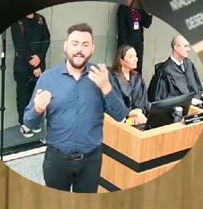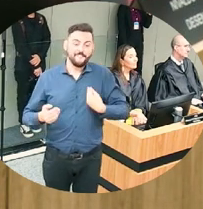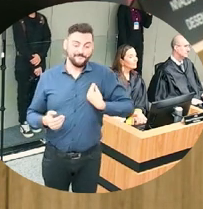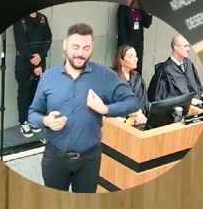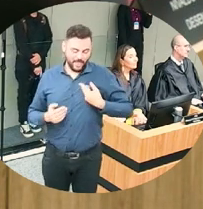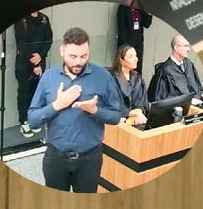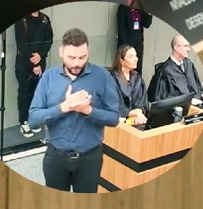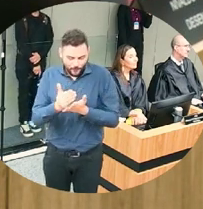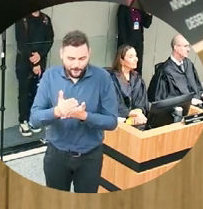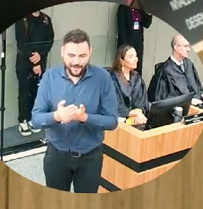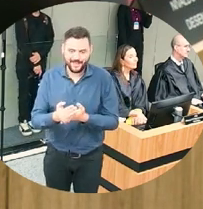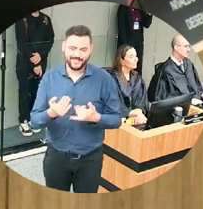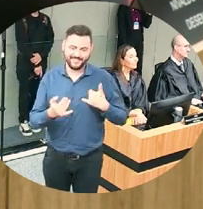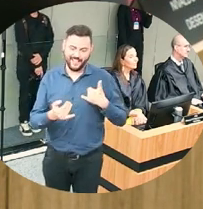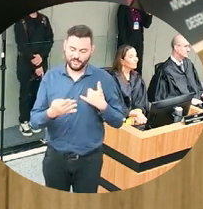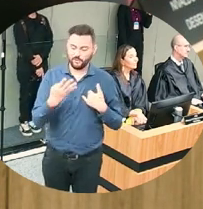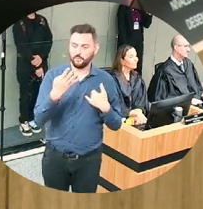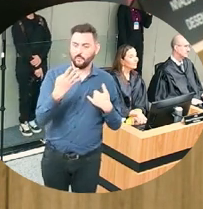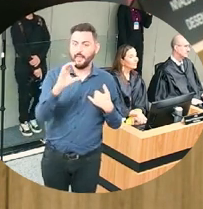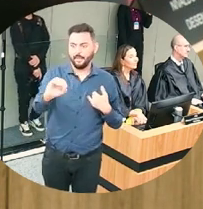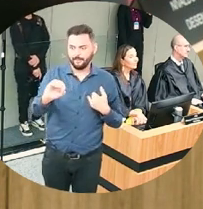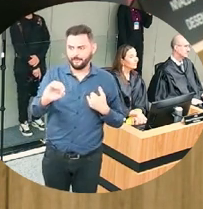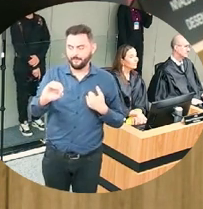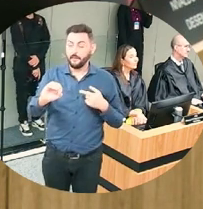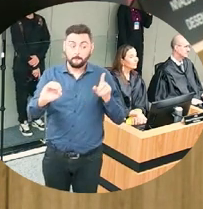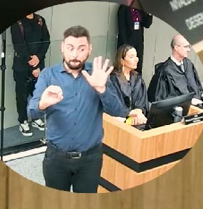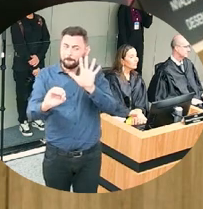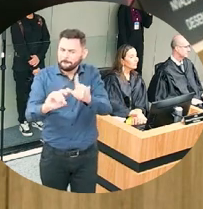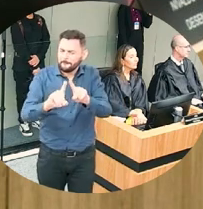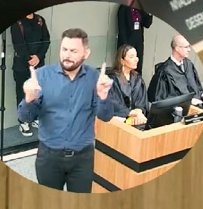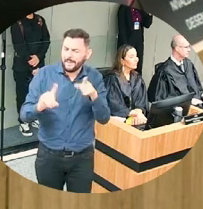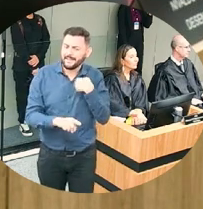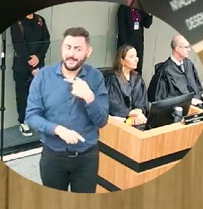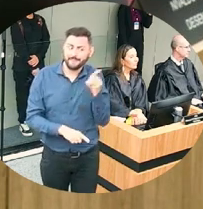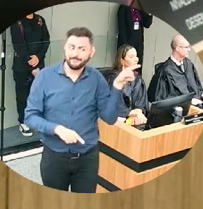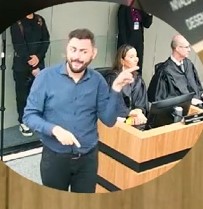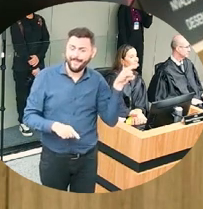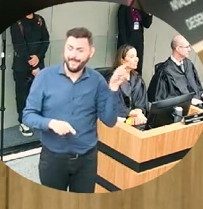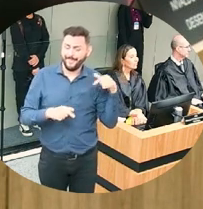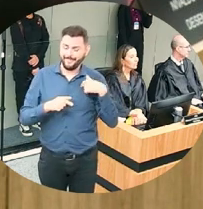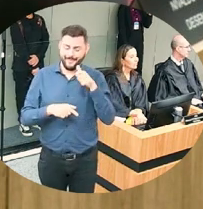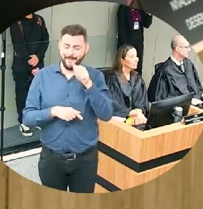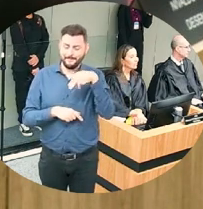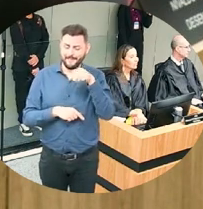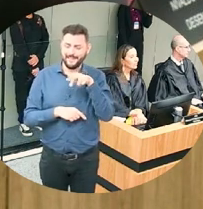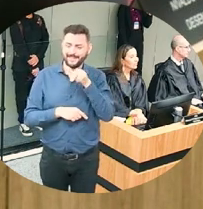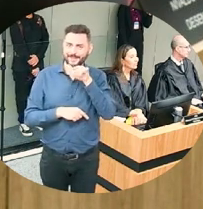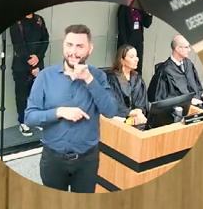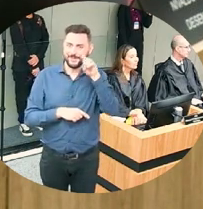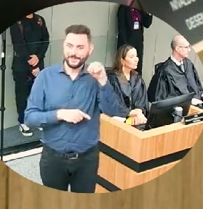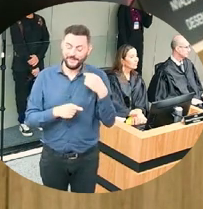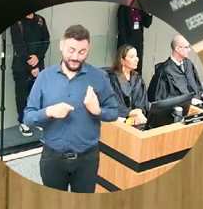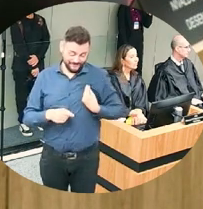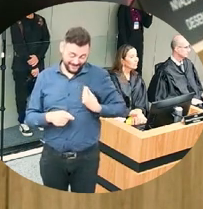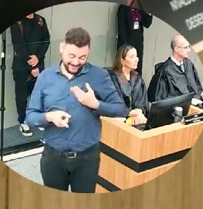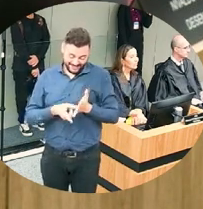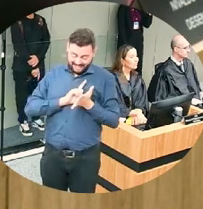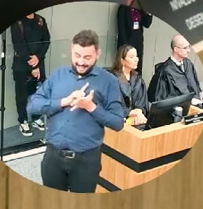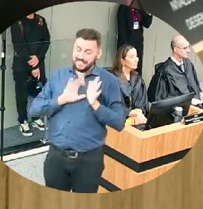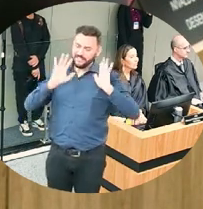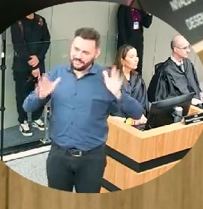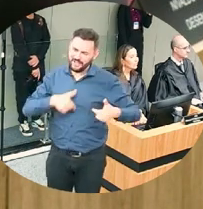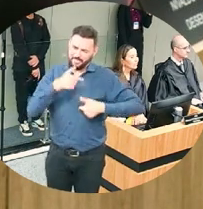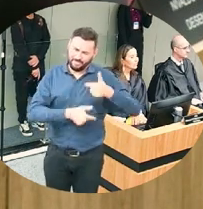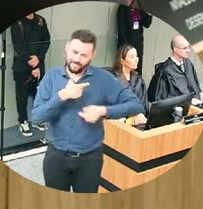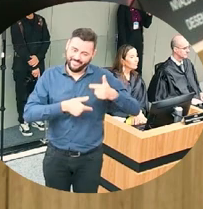40 anos no caso começou um pouco mais cedo e felizmente nunca parou graduou-se em